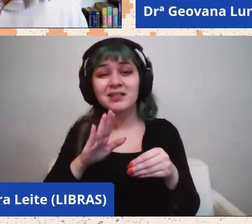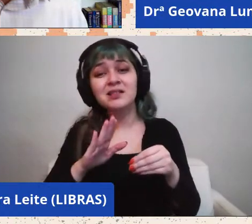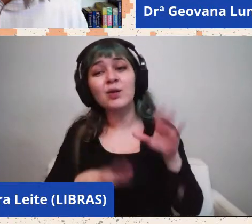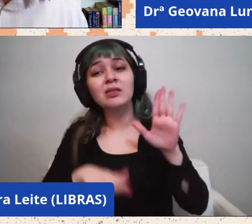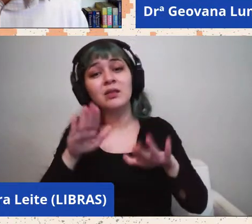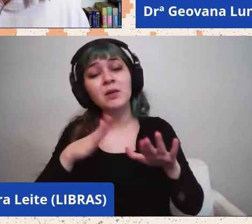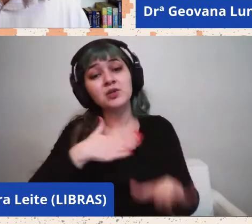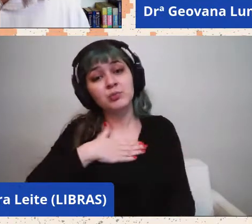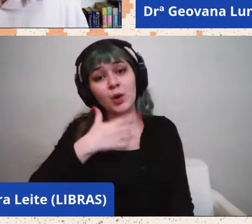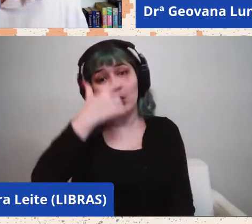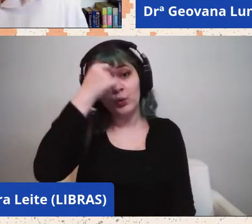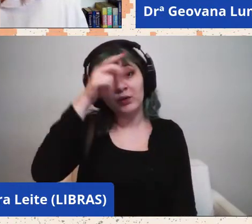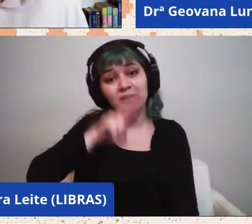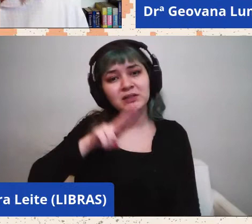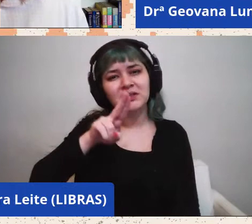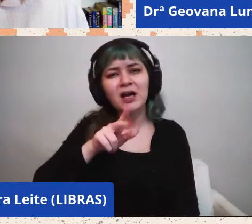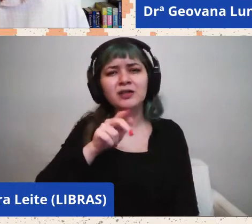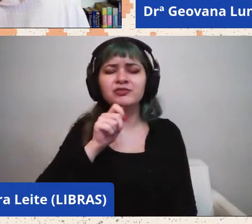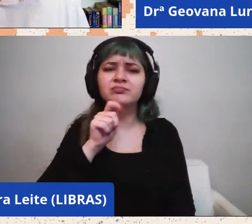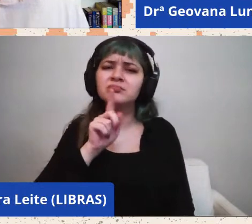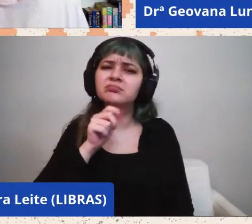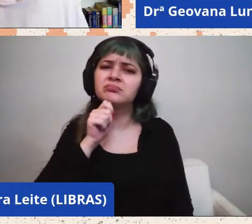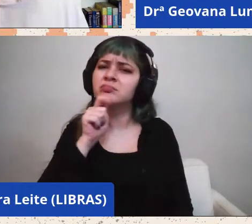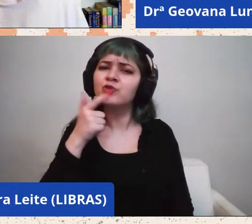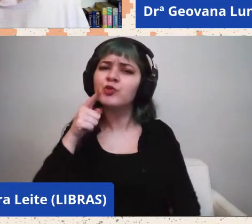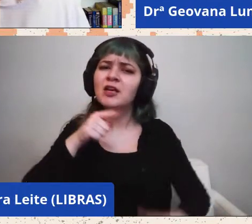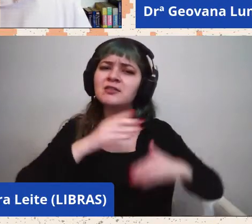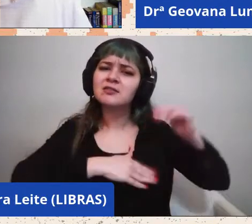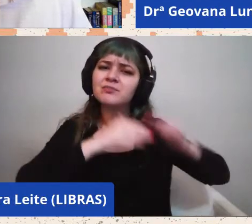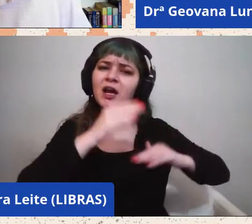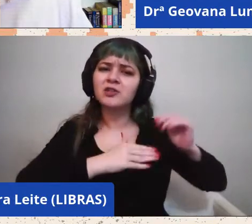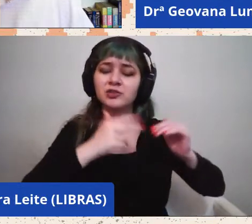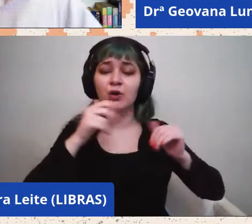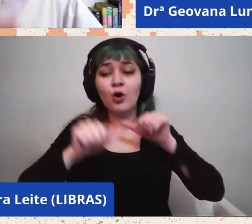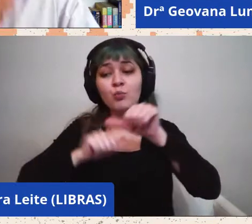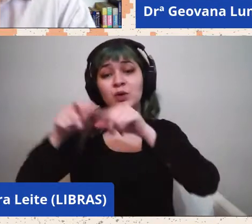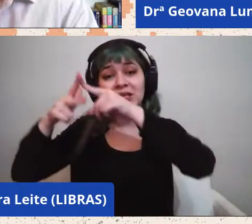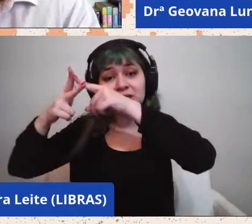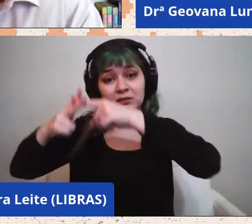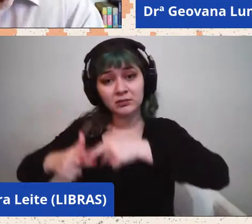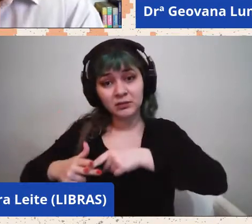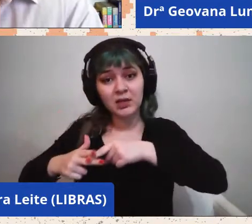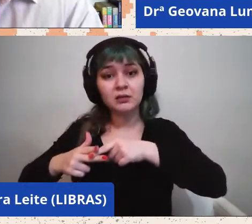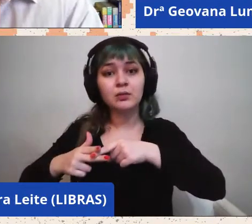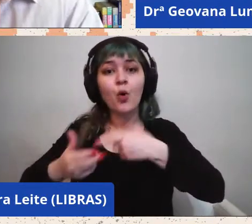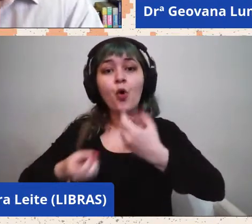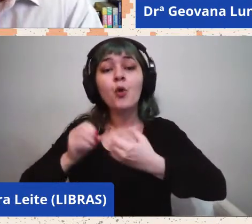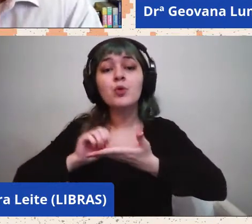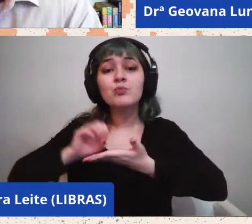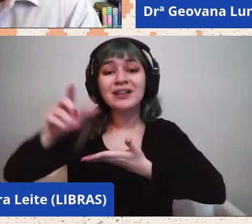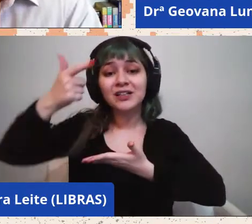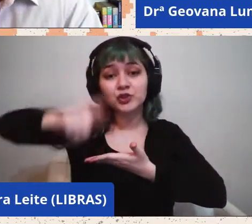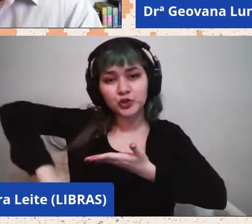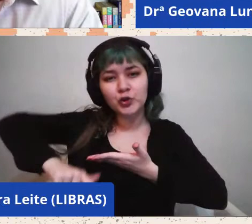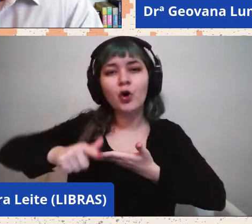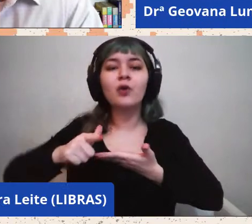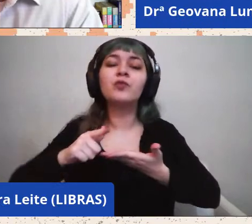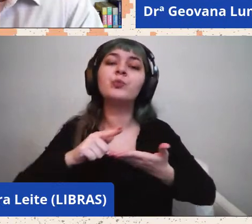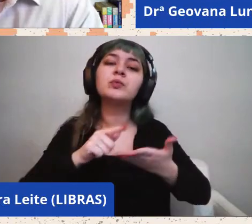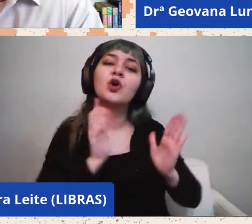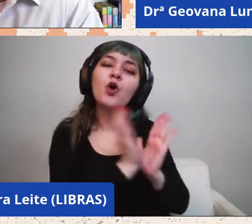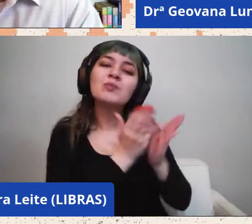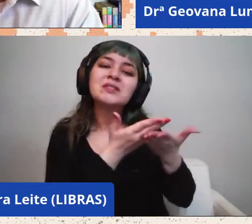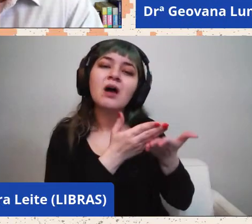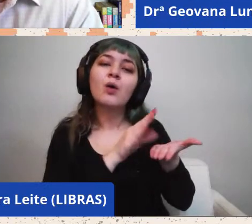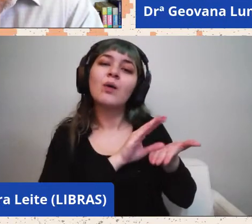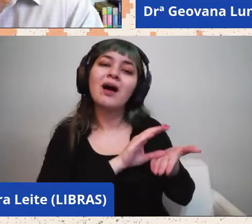minha universidade, não é uma prática nossa, assim, a gente muda o instrumento, submeter de novo para a comissão de ética